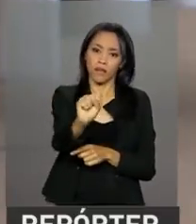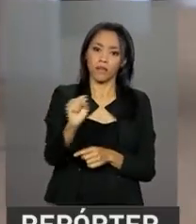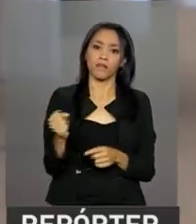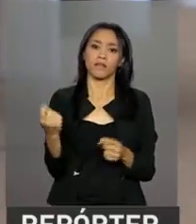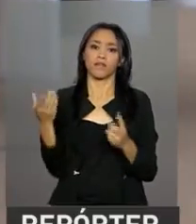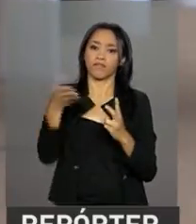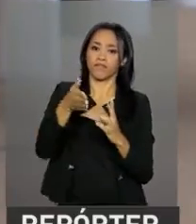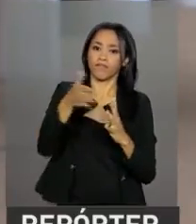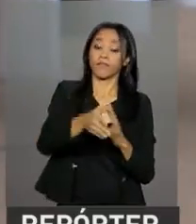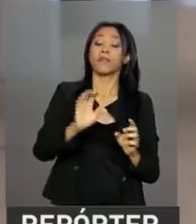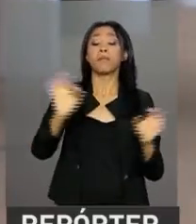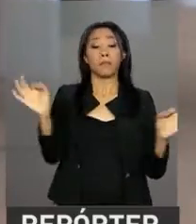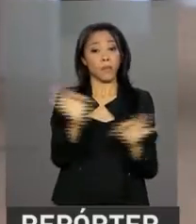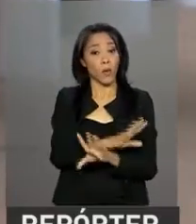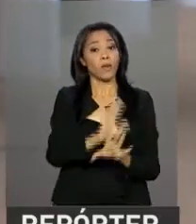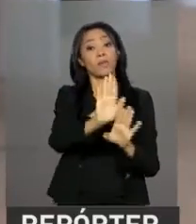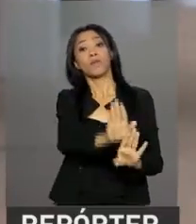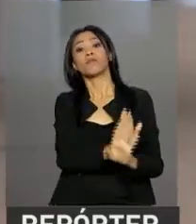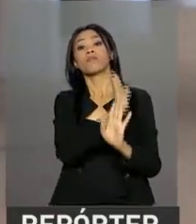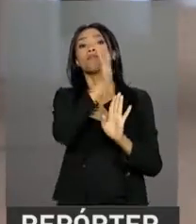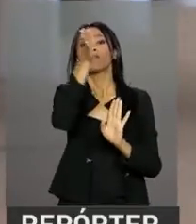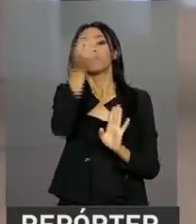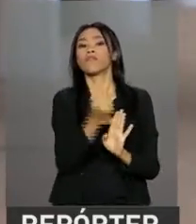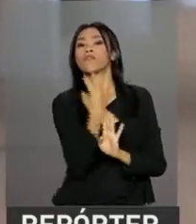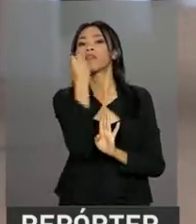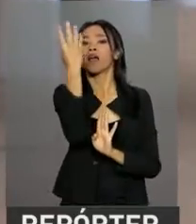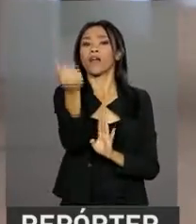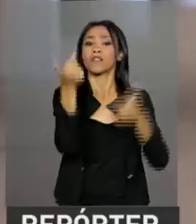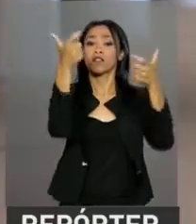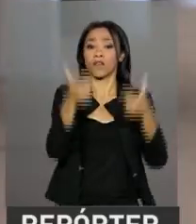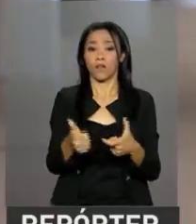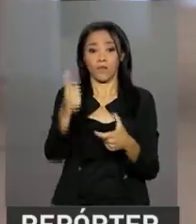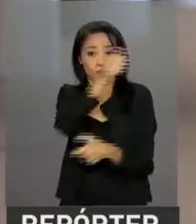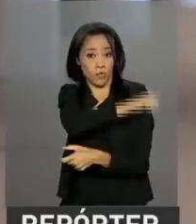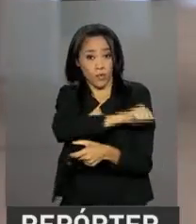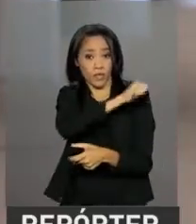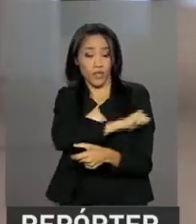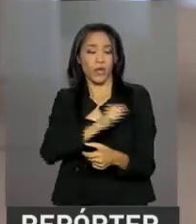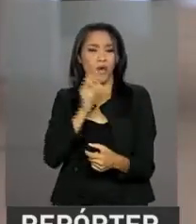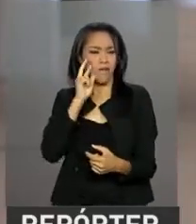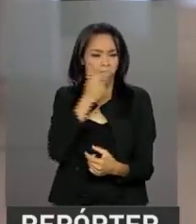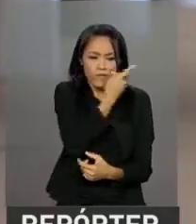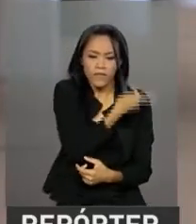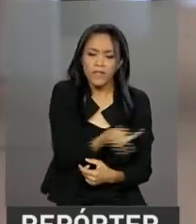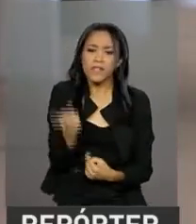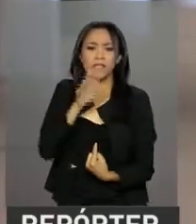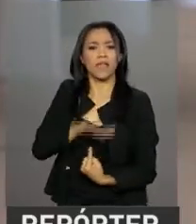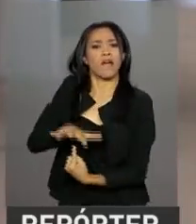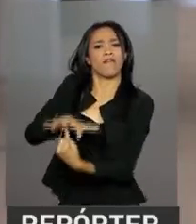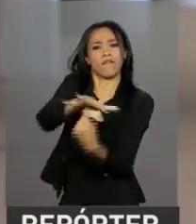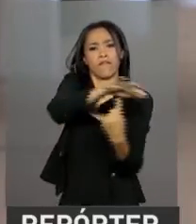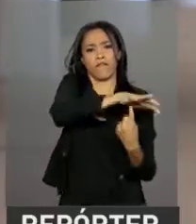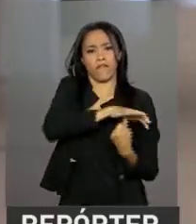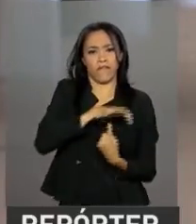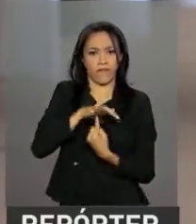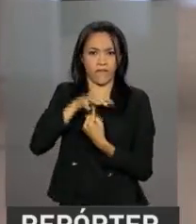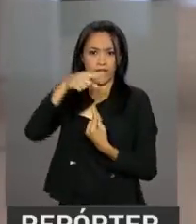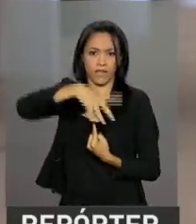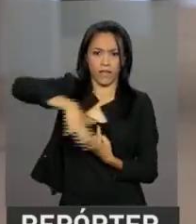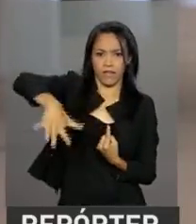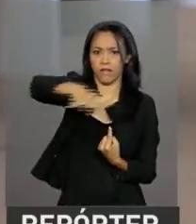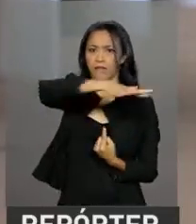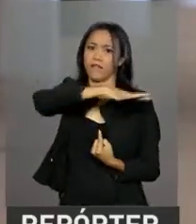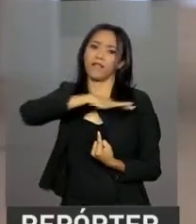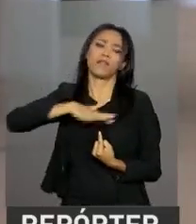segue para o rio de janeiro onde visita a maior feira de defesa da américa latina a l ha ha